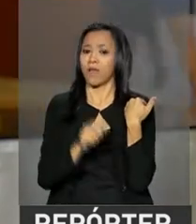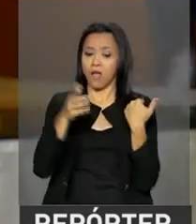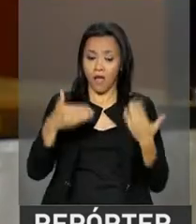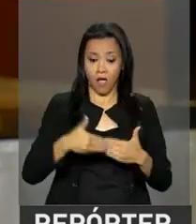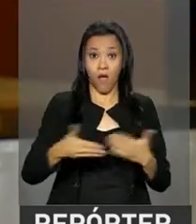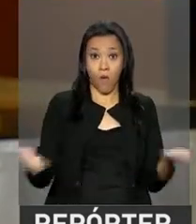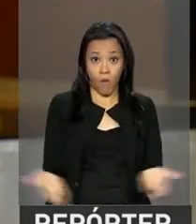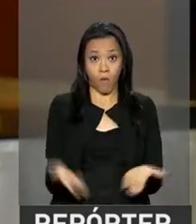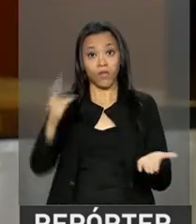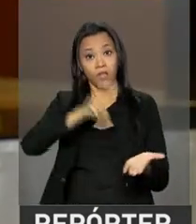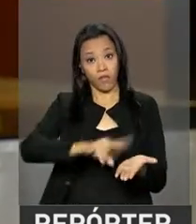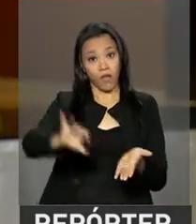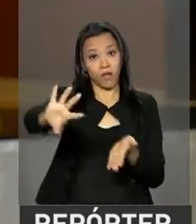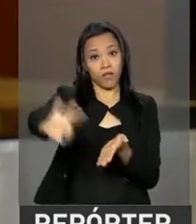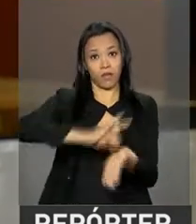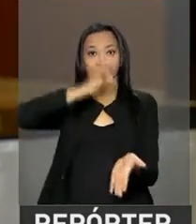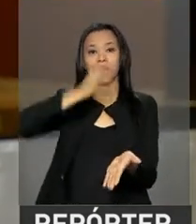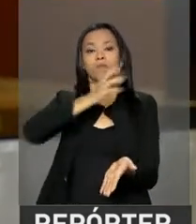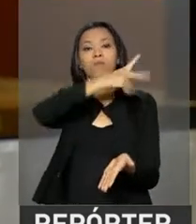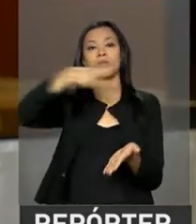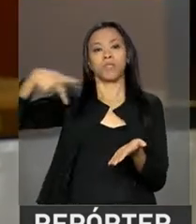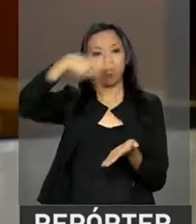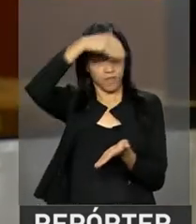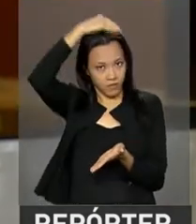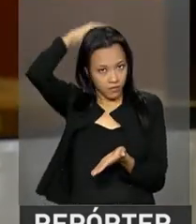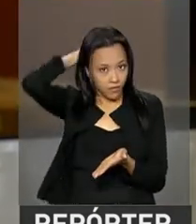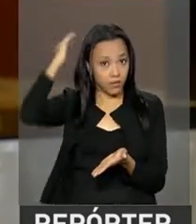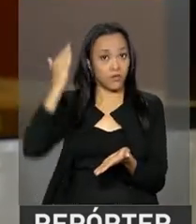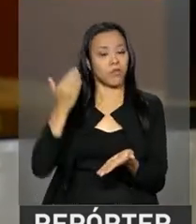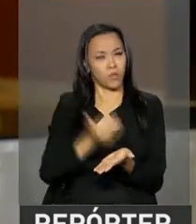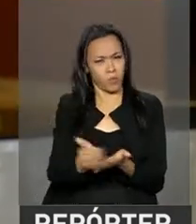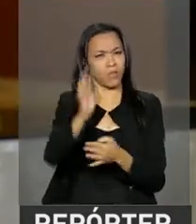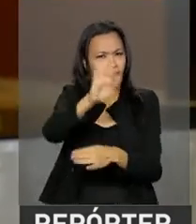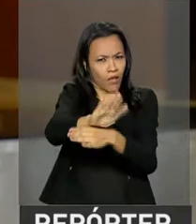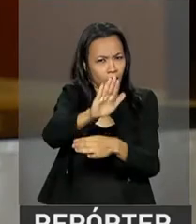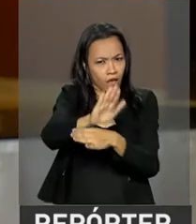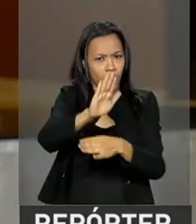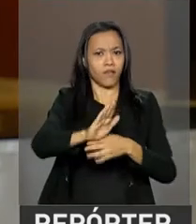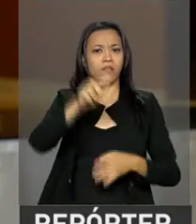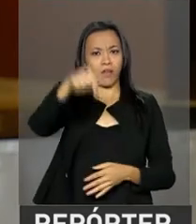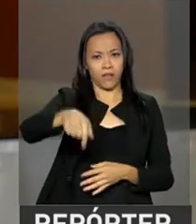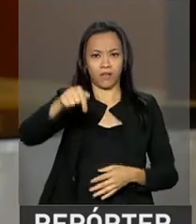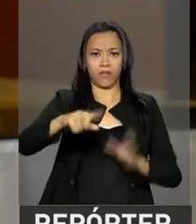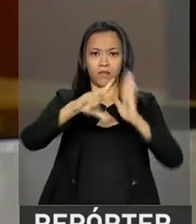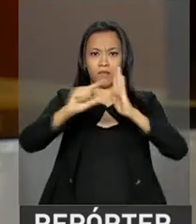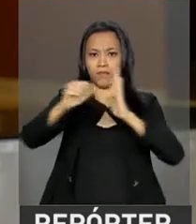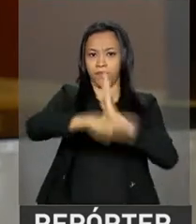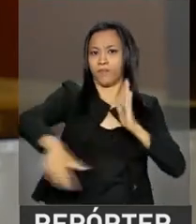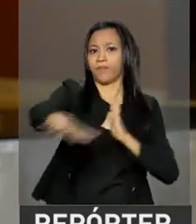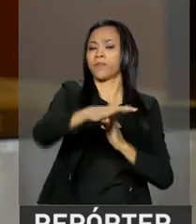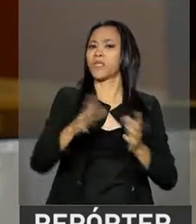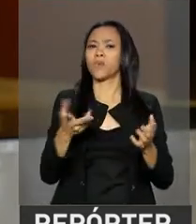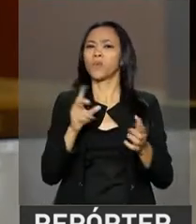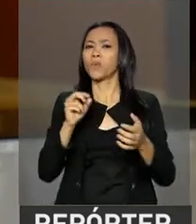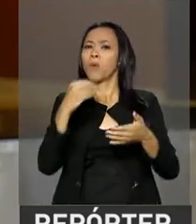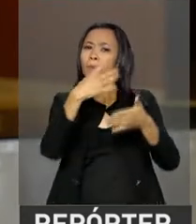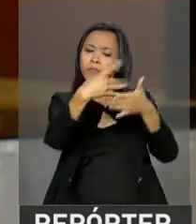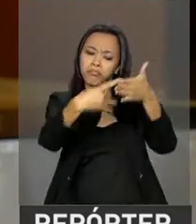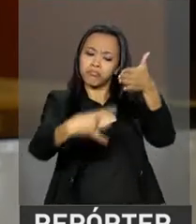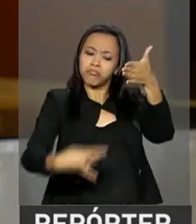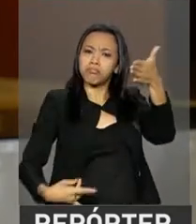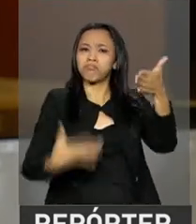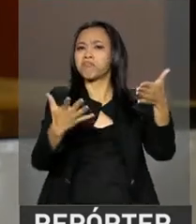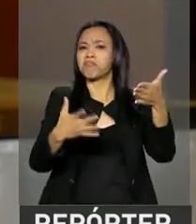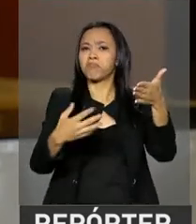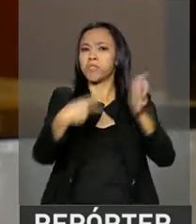hoje o começo da tarde pelo presidente michel temer uma cerimônia no palácio do planalto já no item que prevê esse projeto de lei que foi aprovado